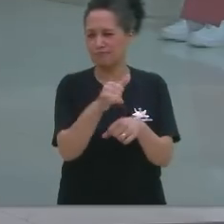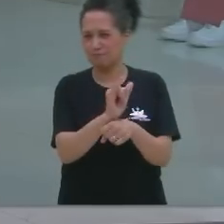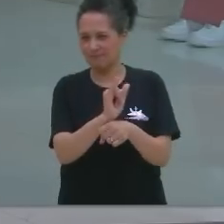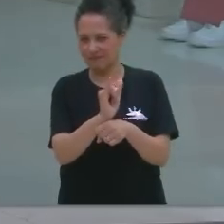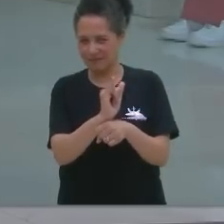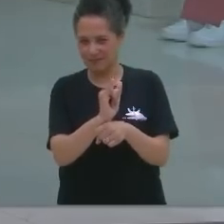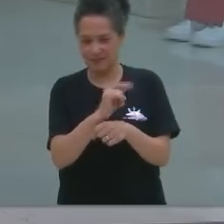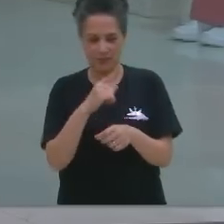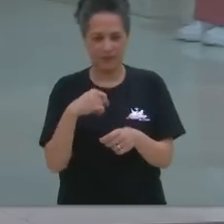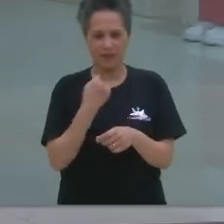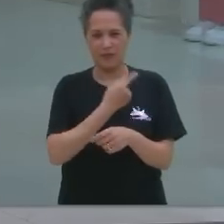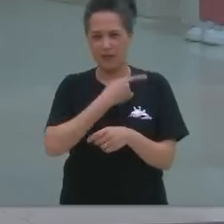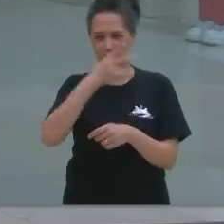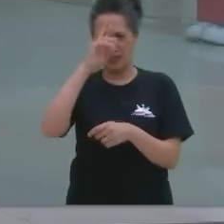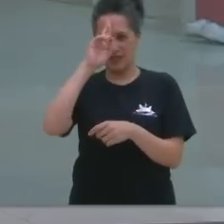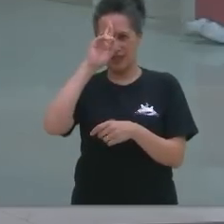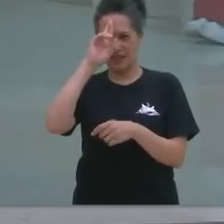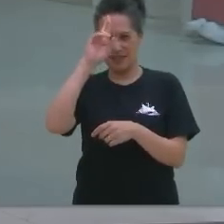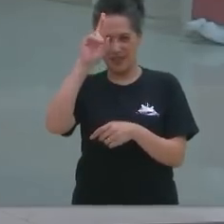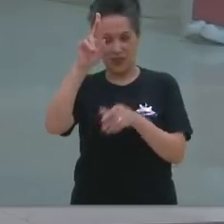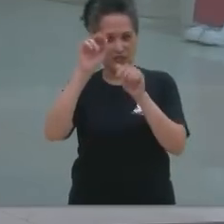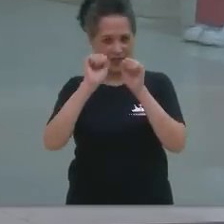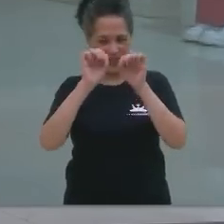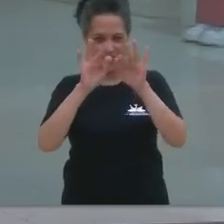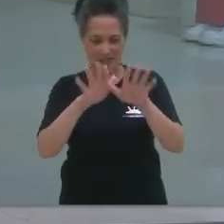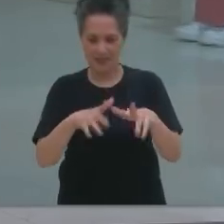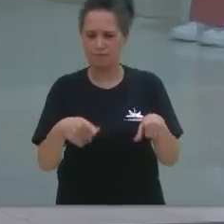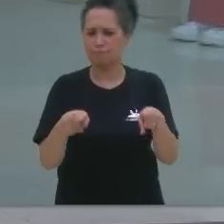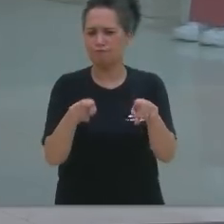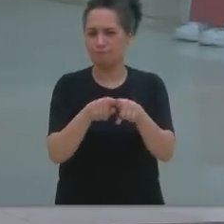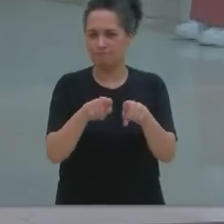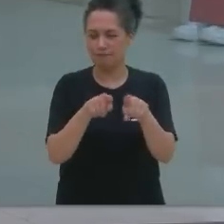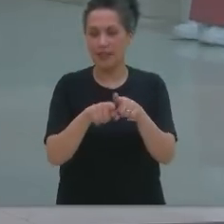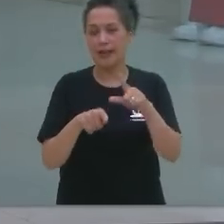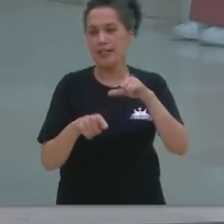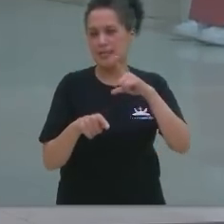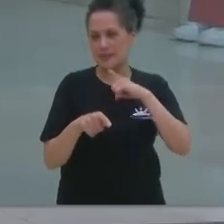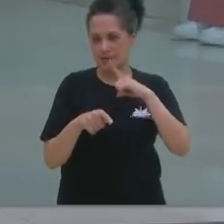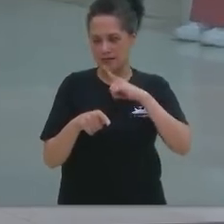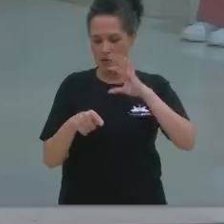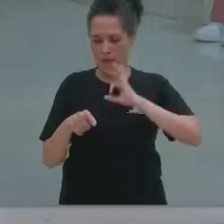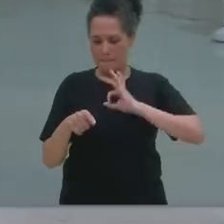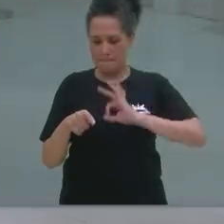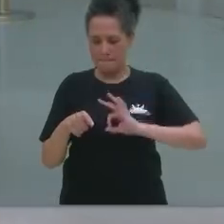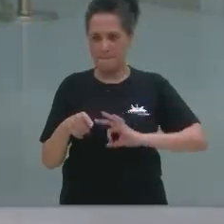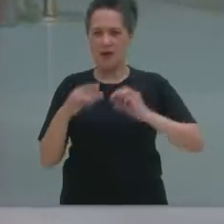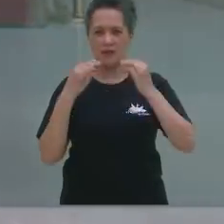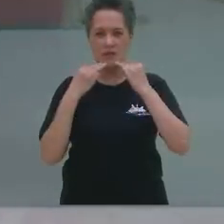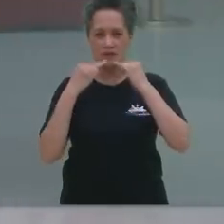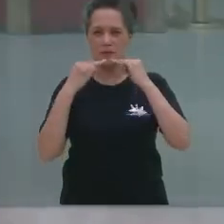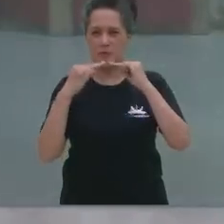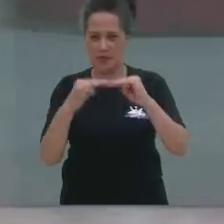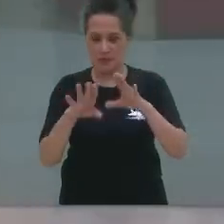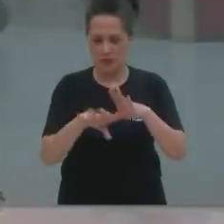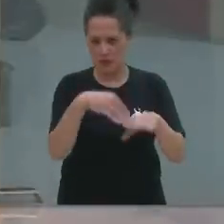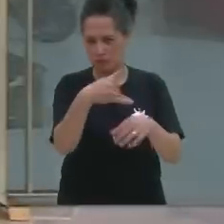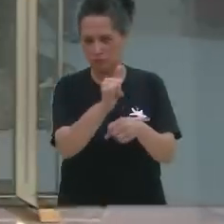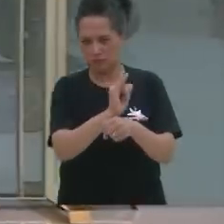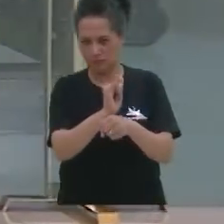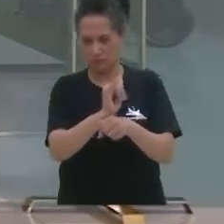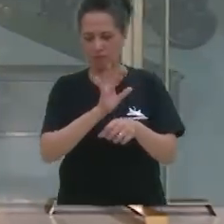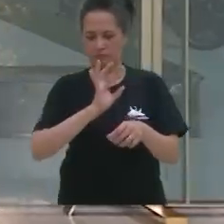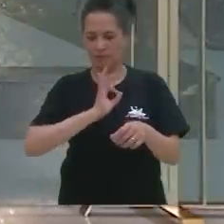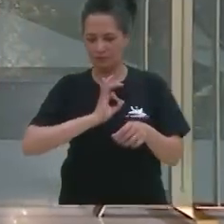Senhora das Graças. Também um Padre em Missão de Nossa Senhora das Graças. Veja lá no YouTube, Padre